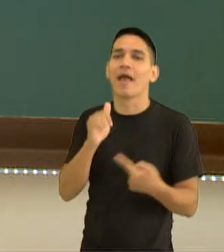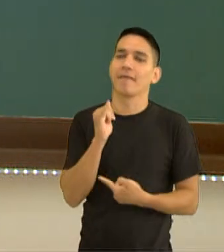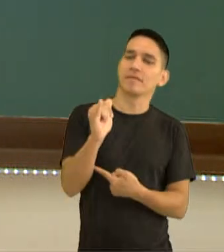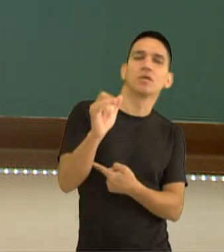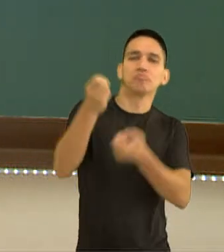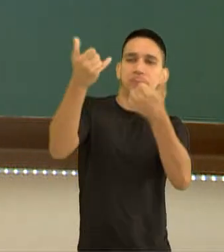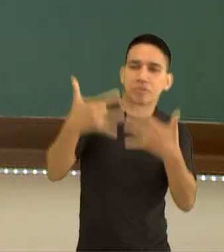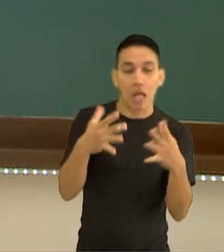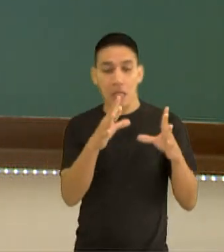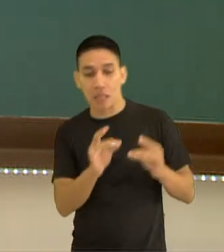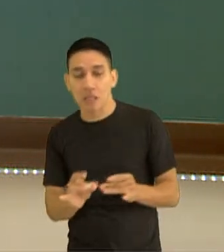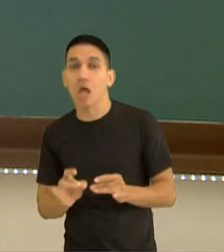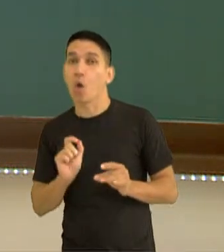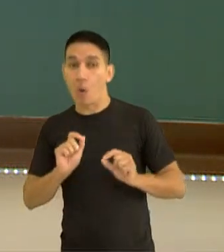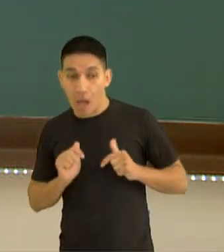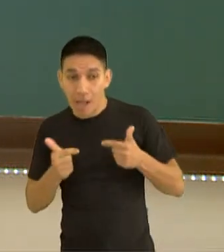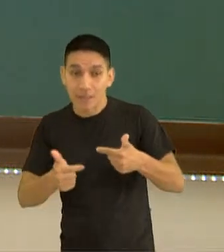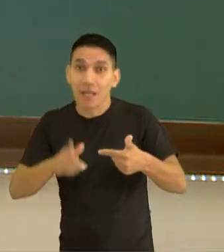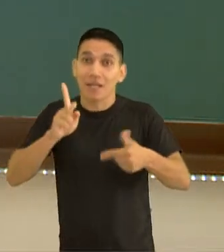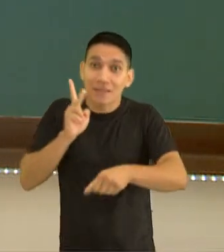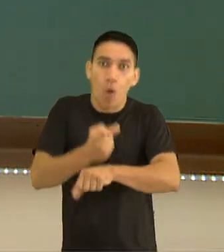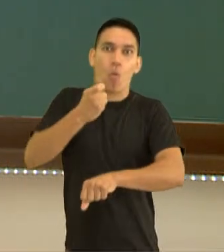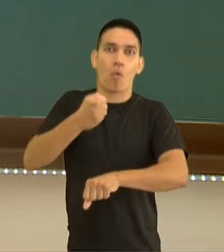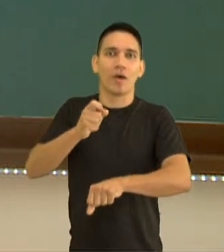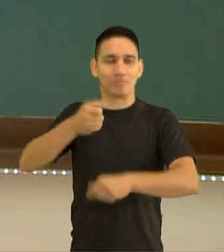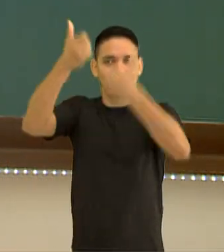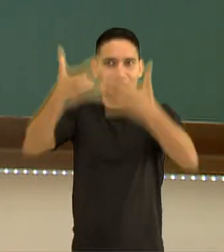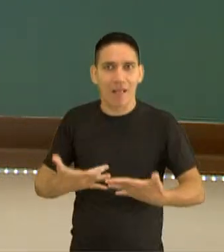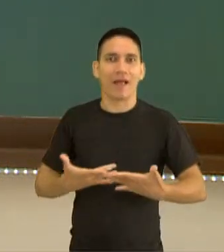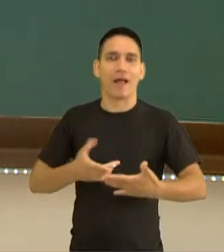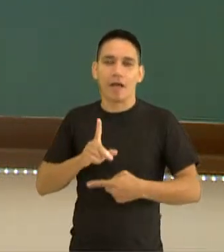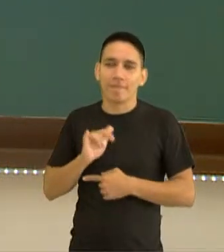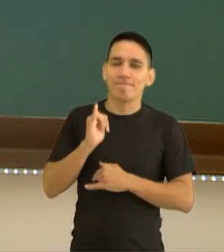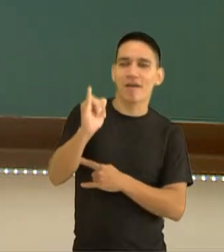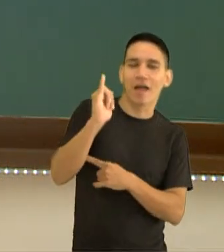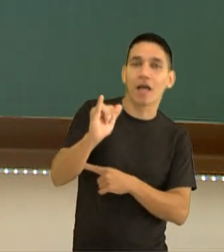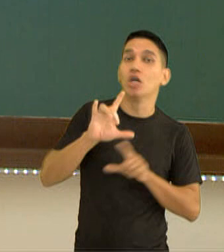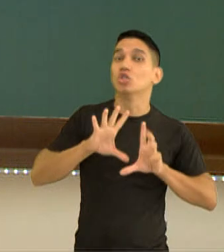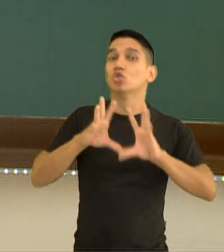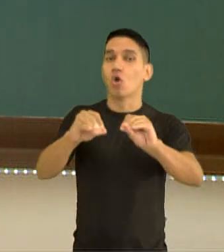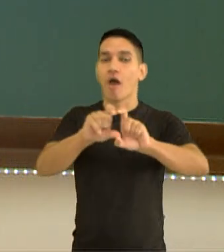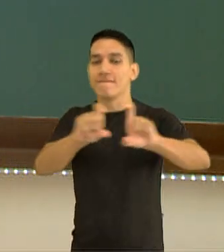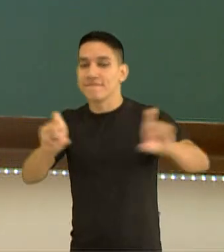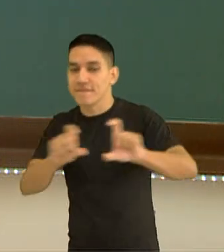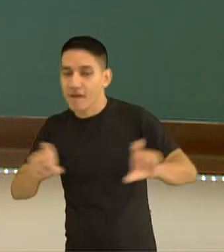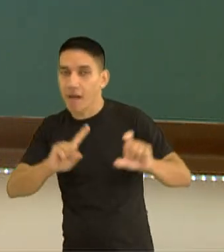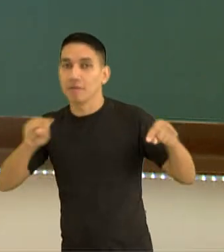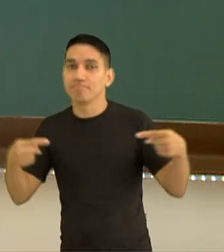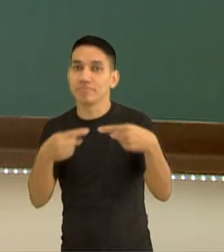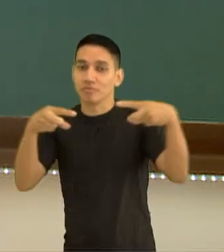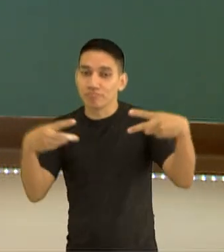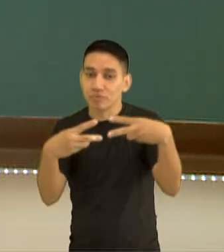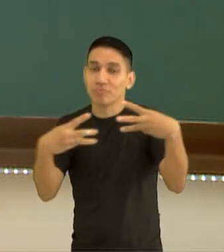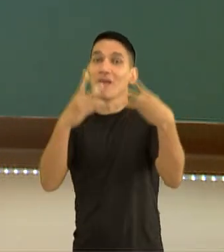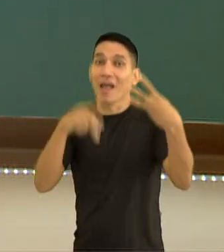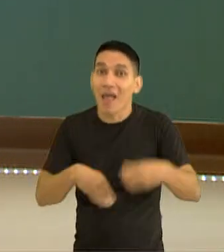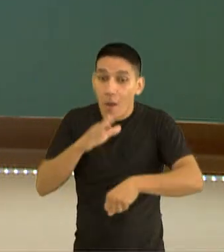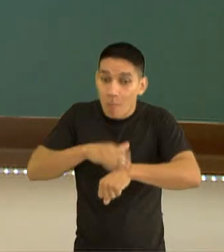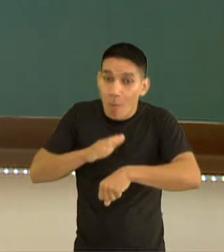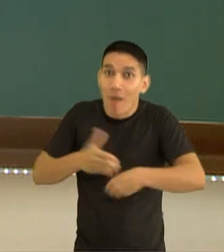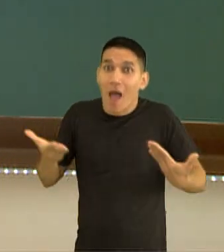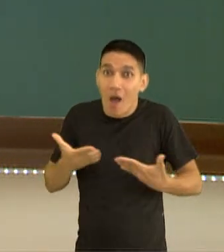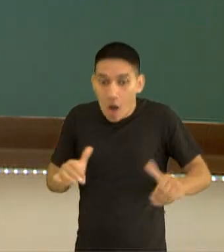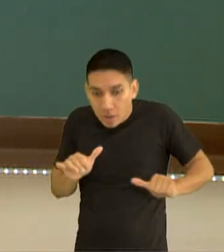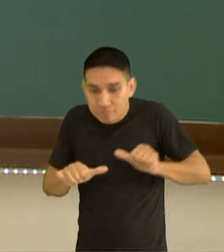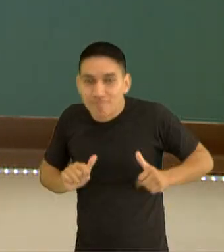ou descrever uma ação no momento da fala, então todas as frases elas estão postas para descrever algo que está